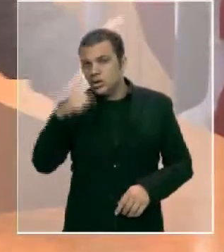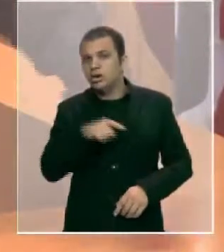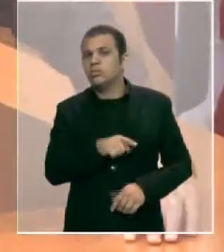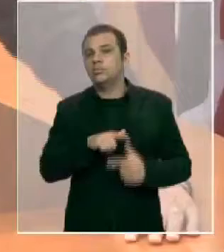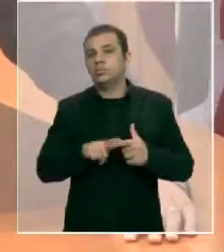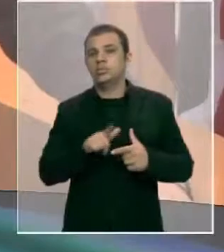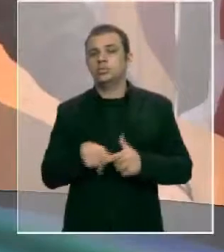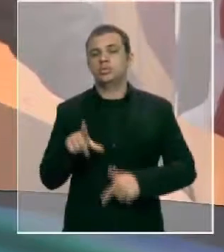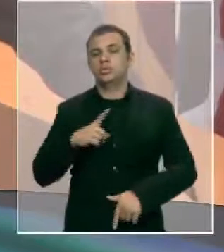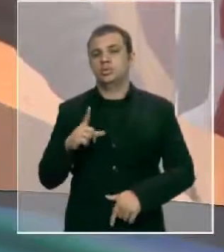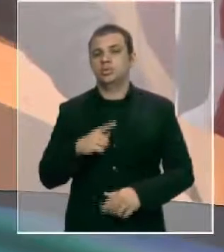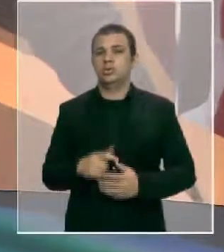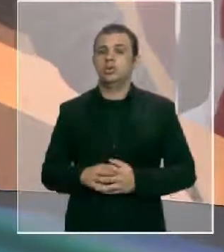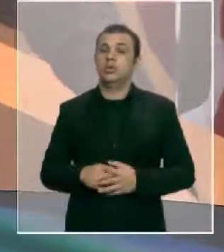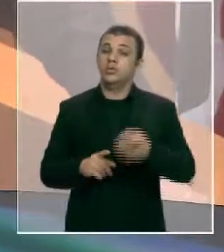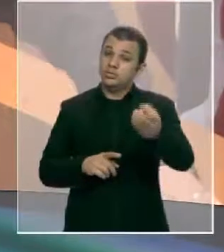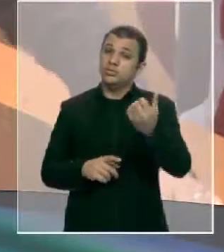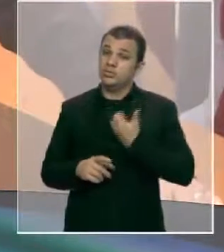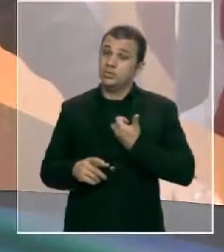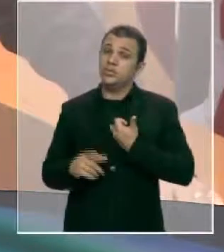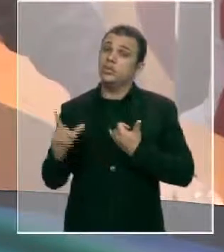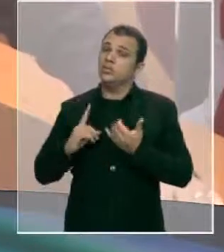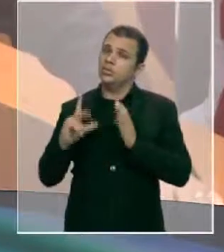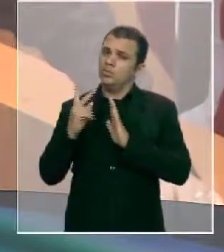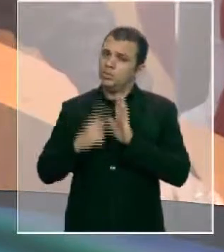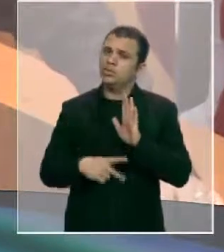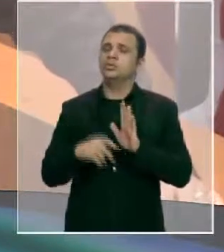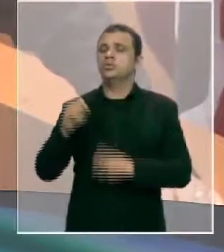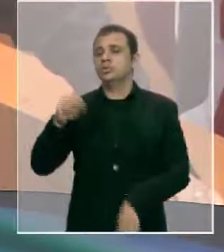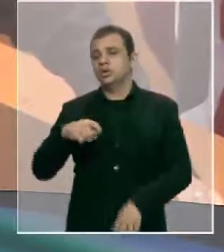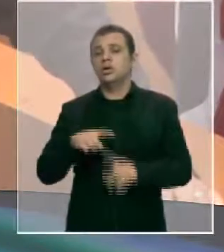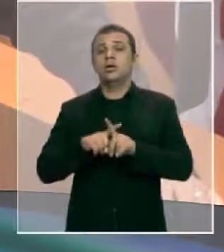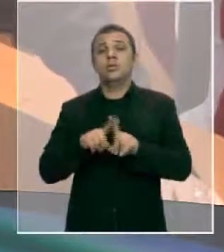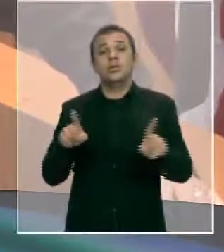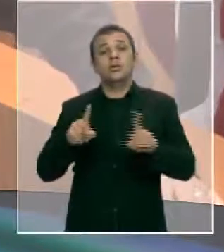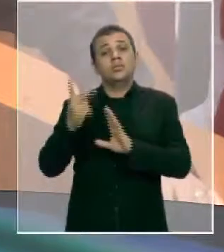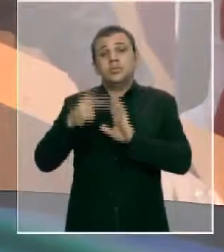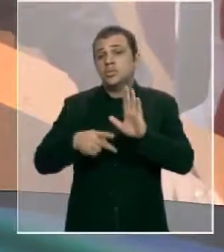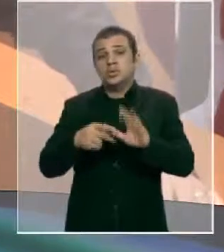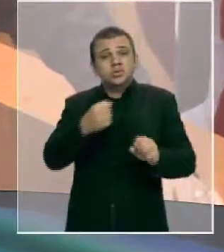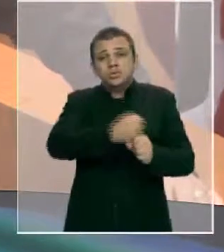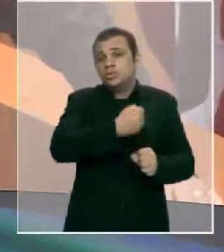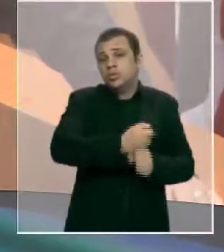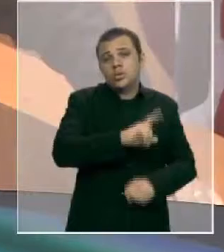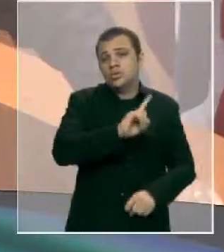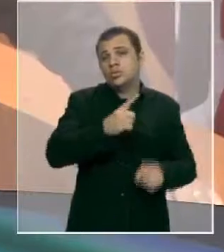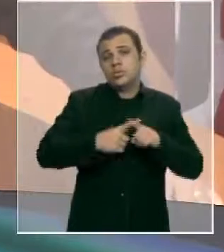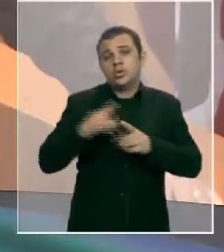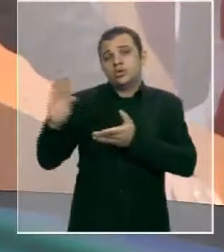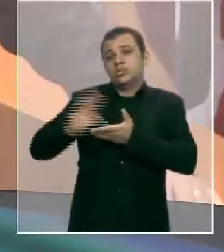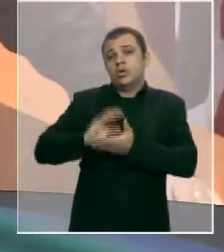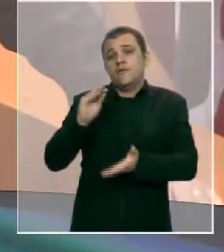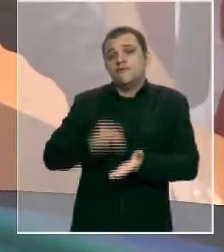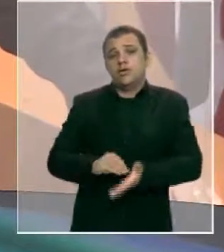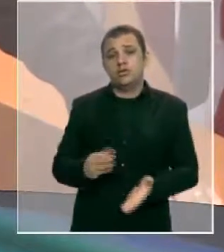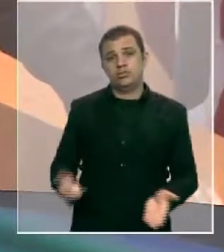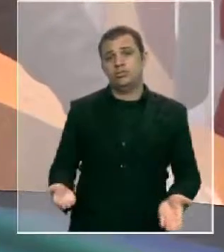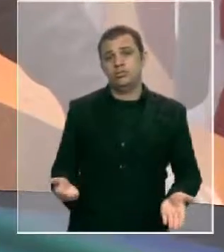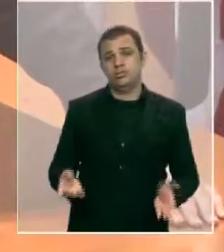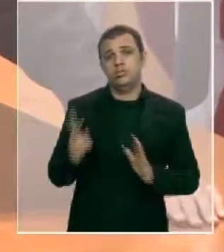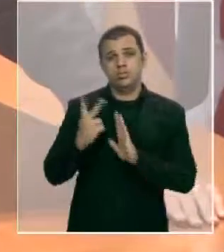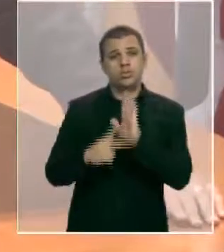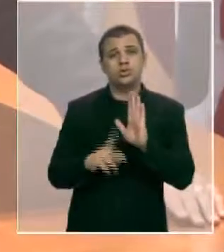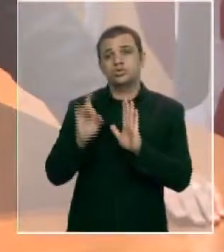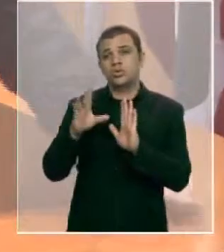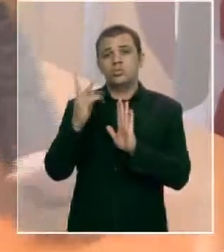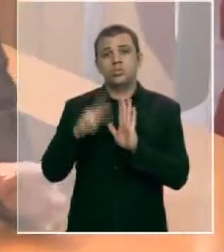foram executados, projetos que não houve investimento para serem executados, projetos que ficaram só nos projetos. A